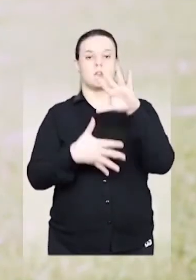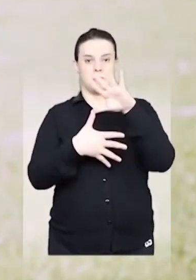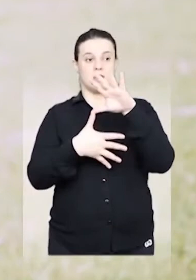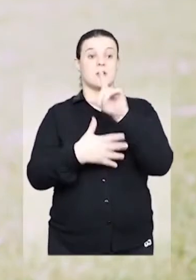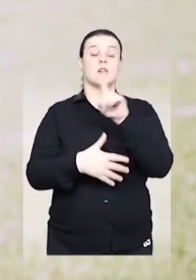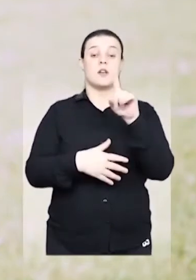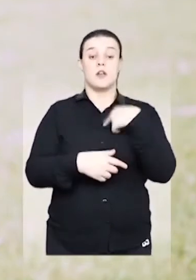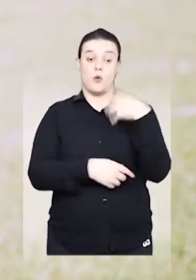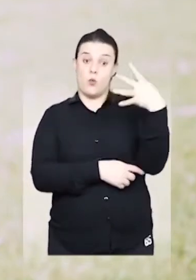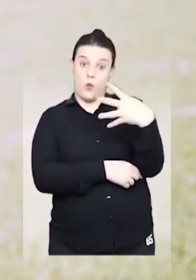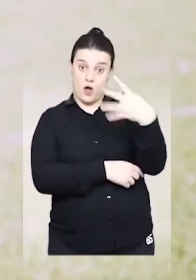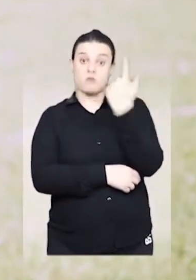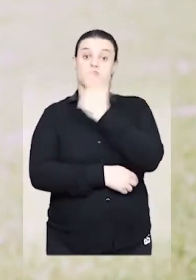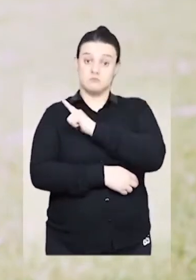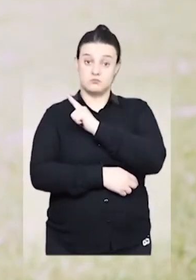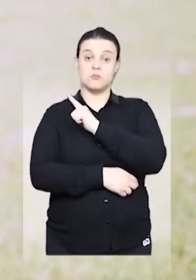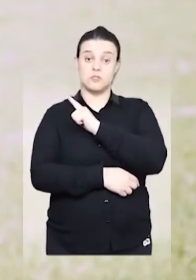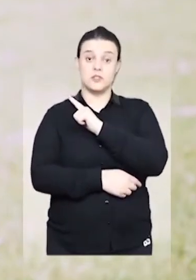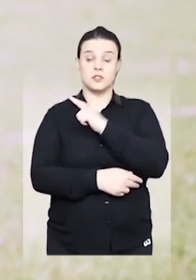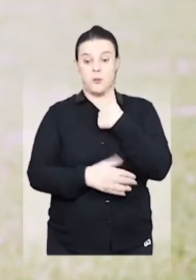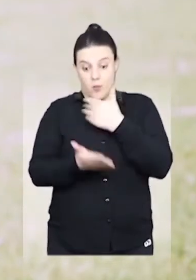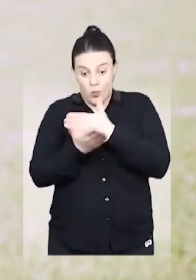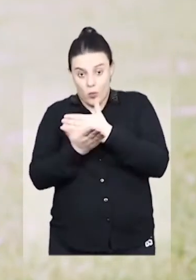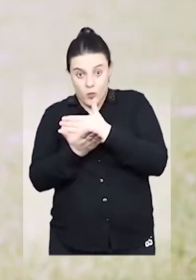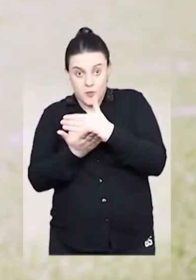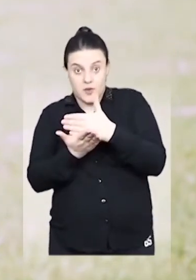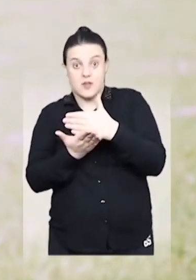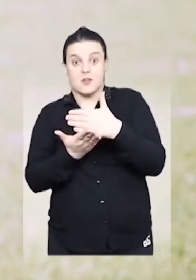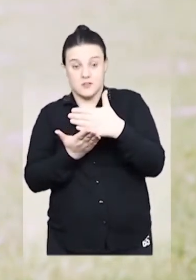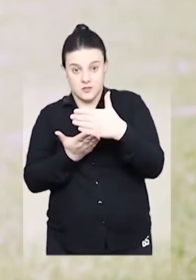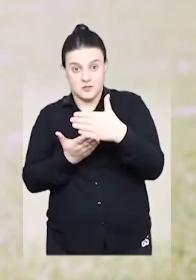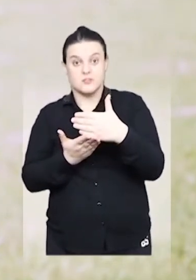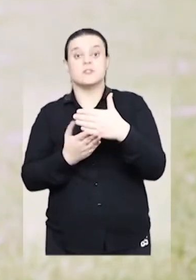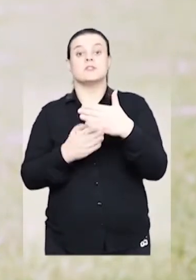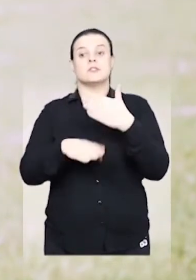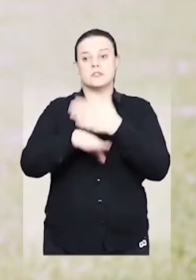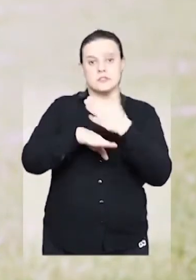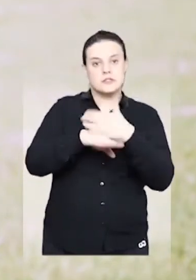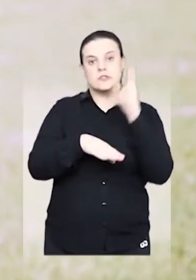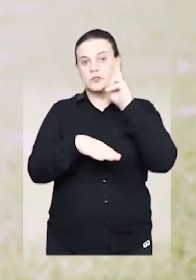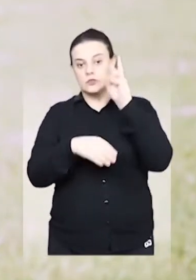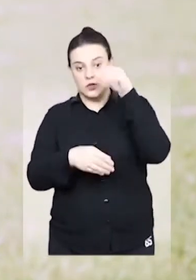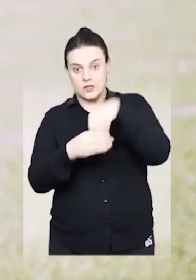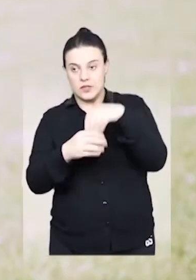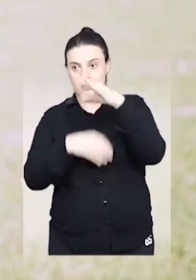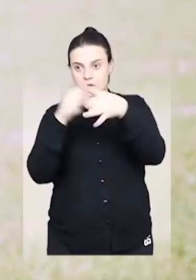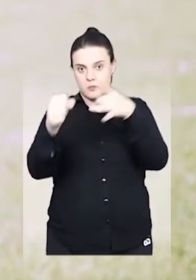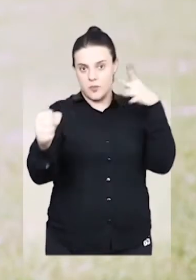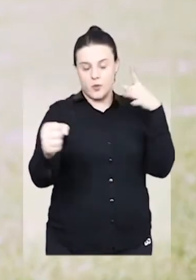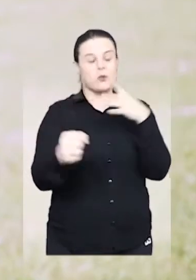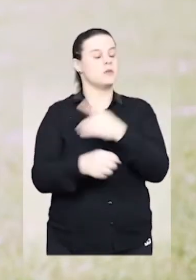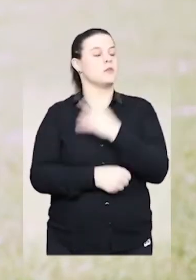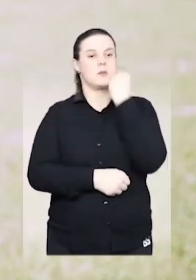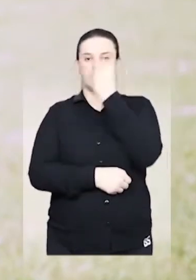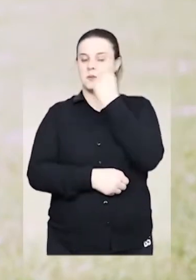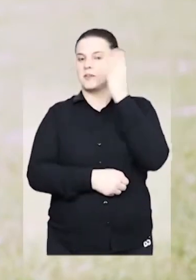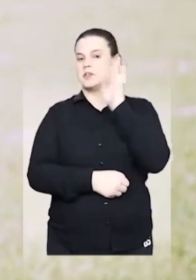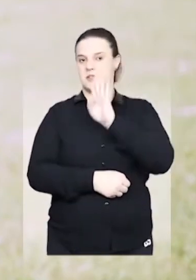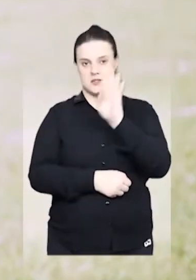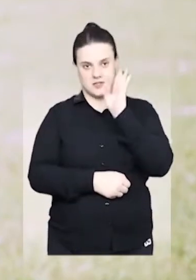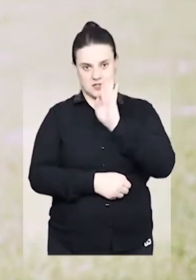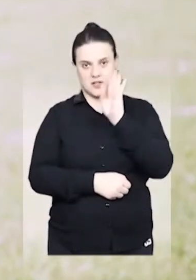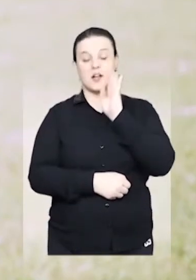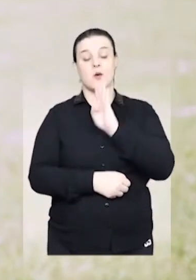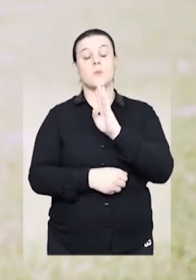eu cheguei na 4ª colocação. Então, para um início de história dentro do tiro com arco, foi uma experiência muito